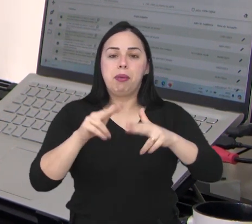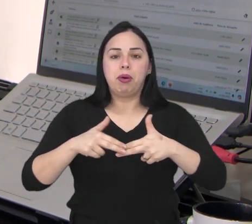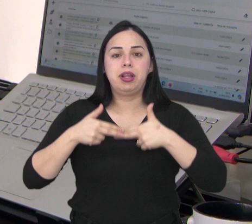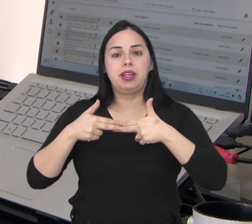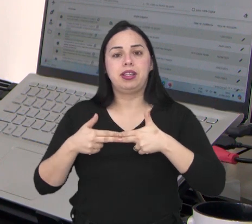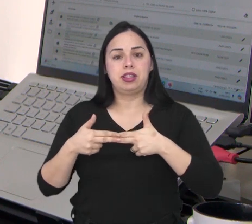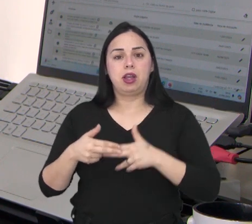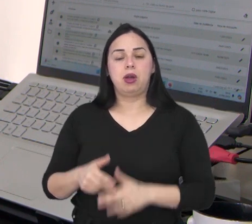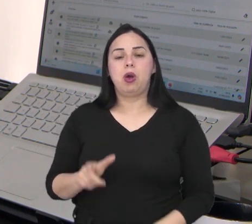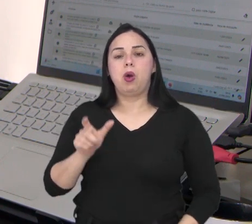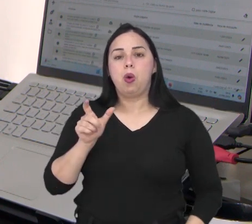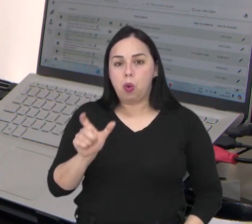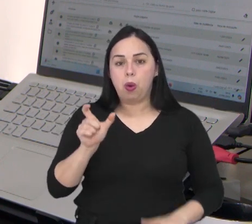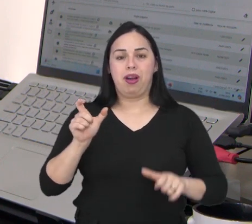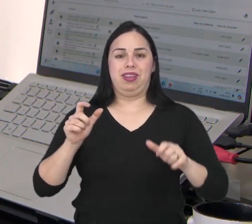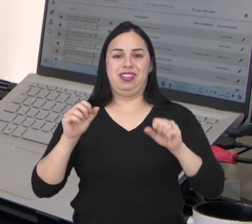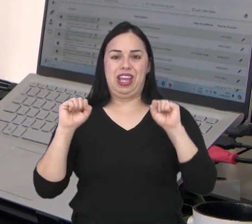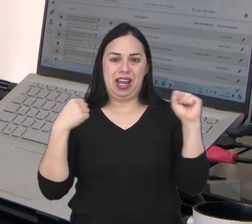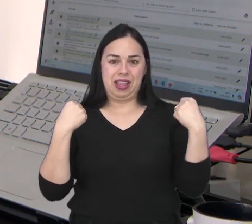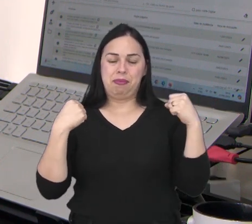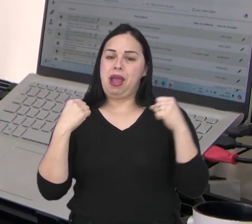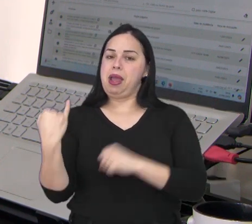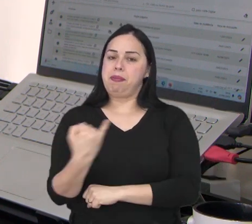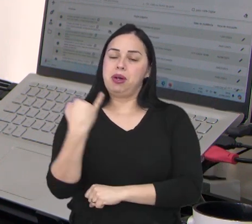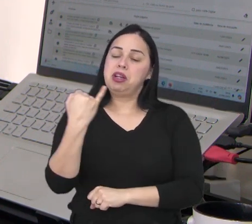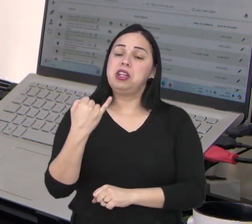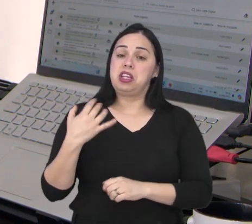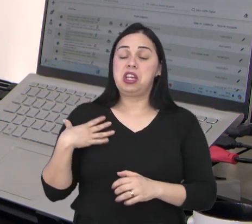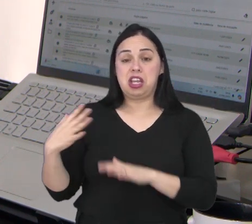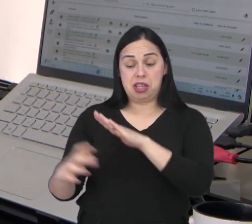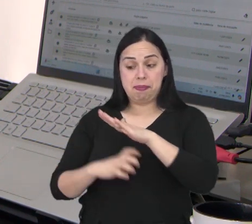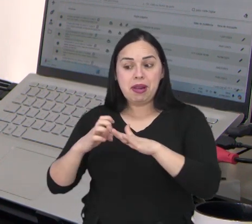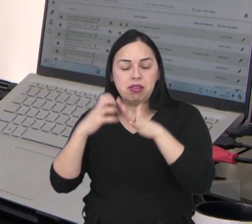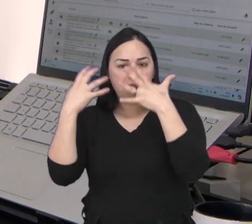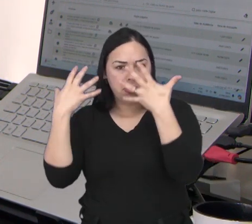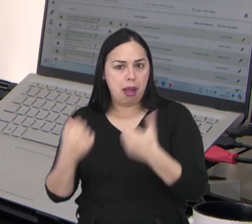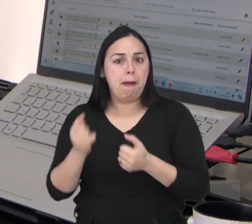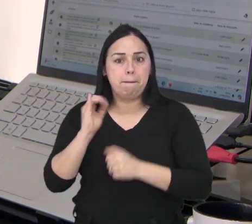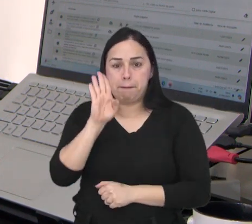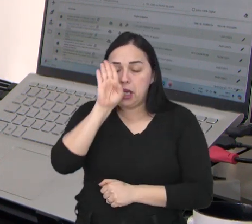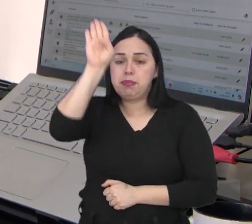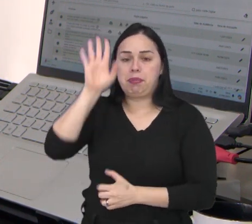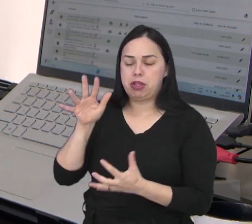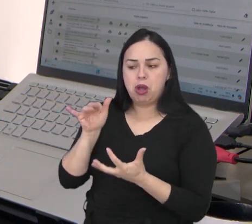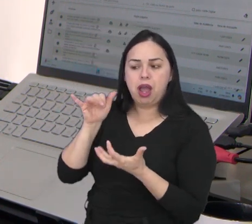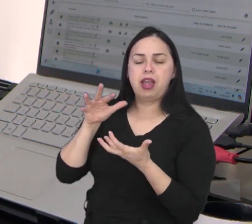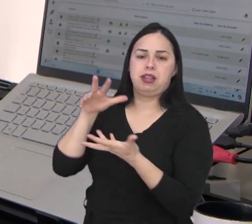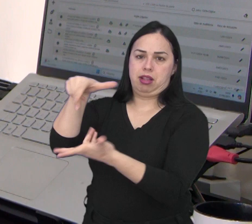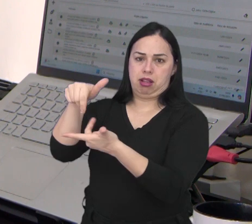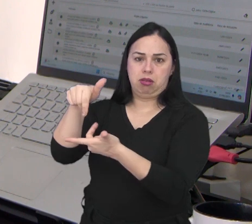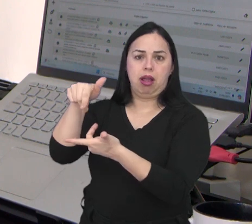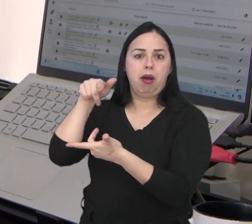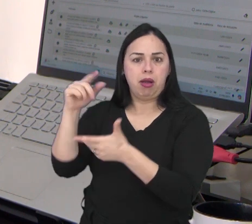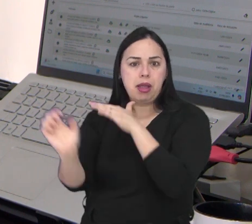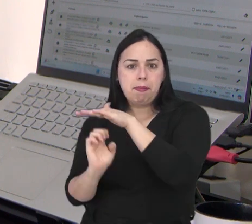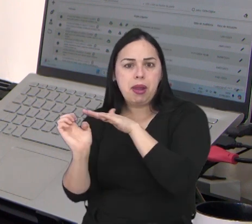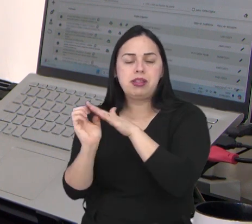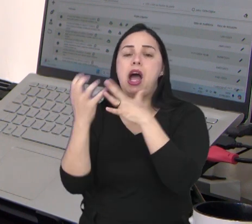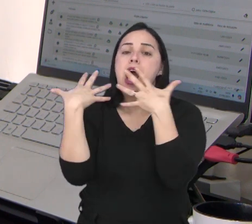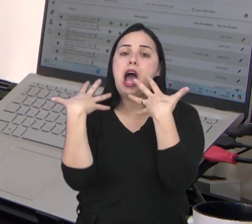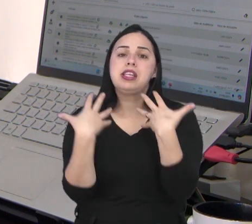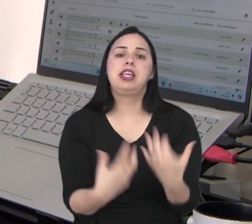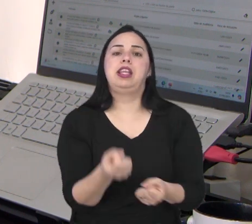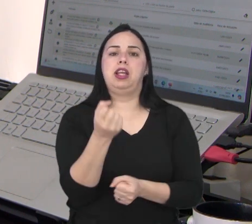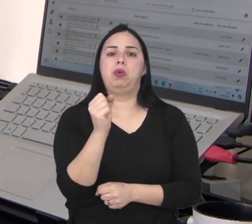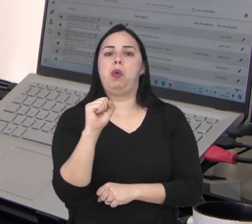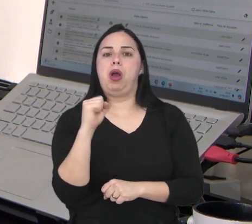e tudo mais. Então o benefício do Gympass é um benefício muito importante que as empresas vêm, principalmente as multinacionais, vêm adotando,